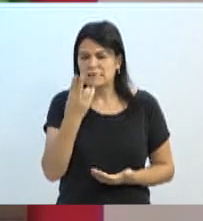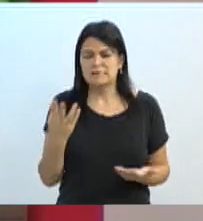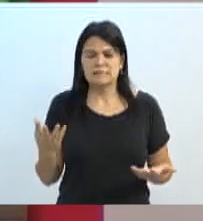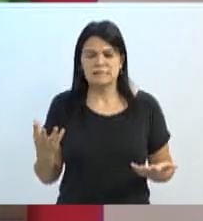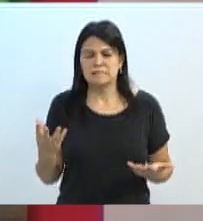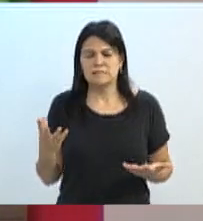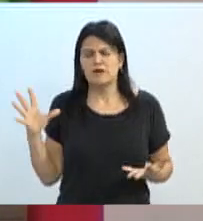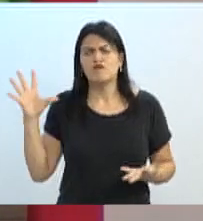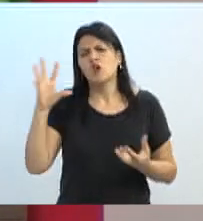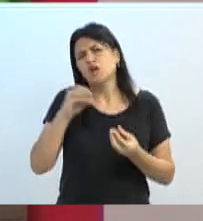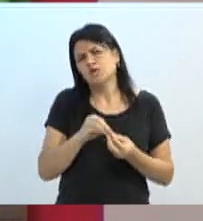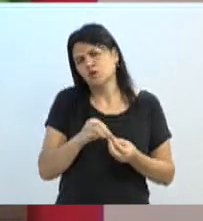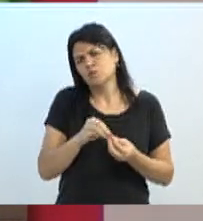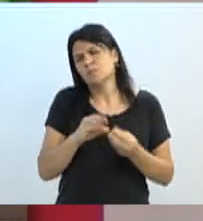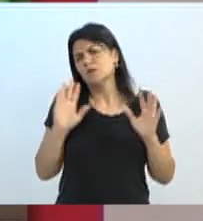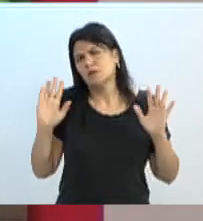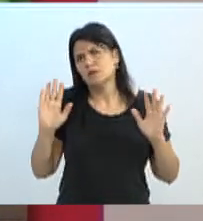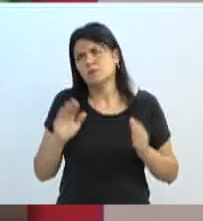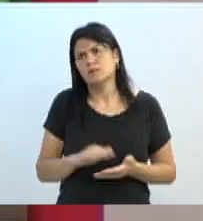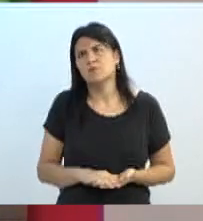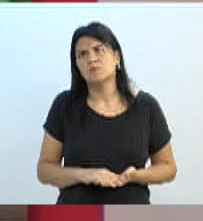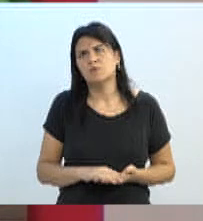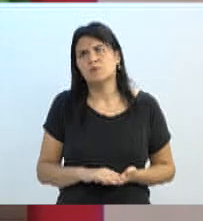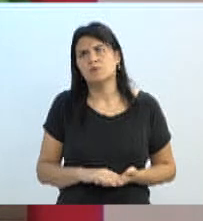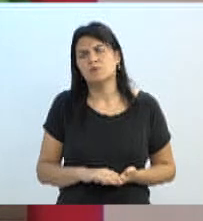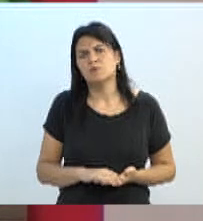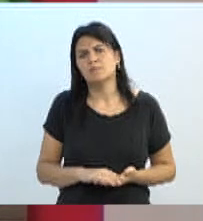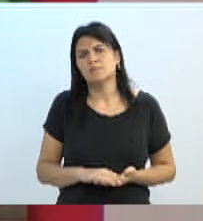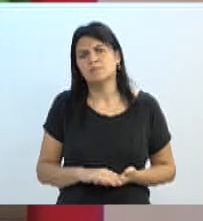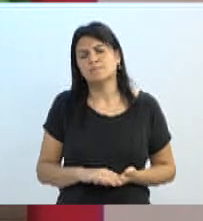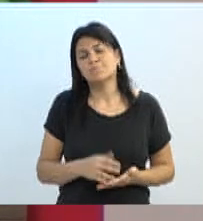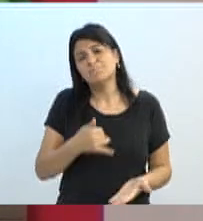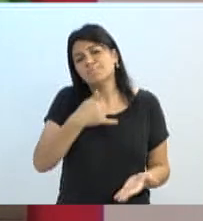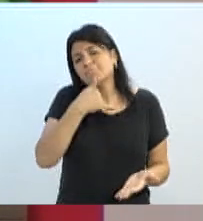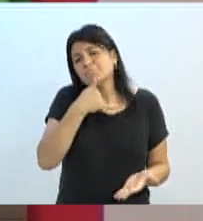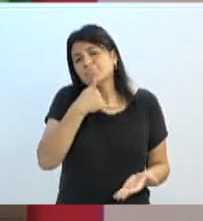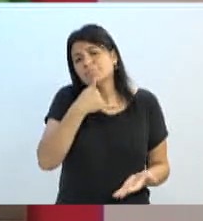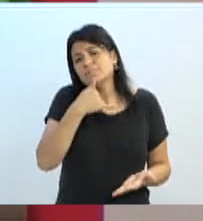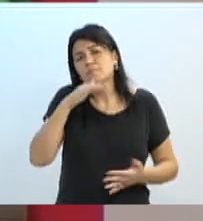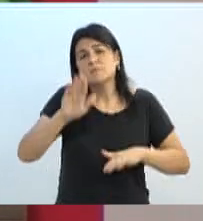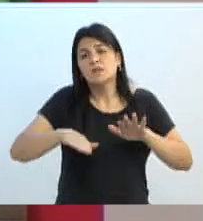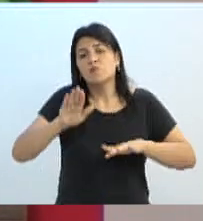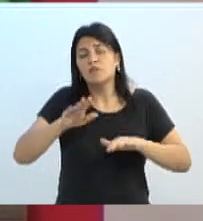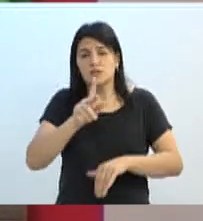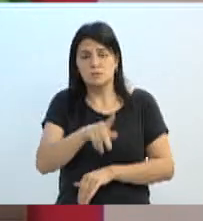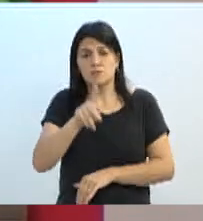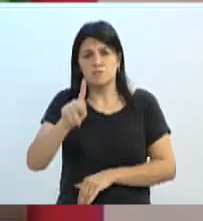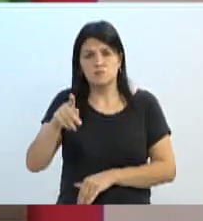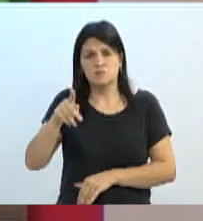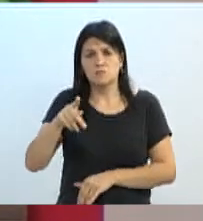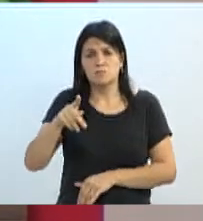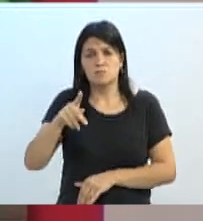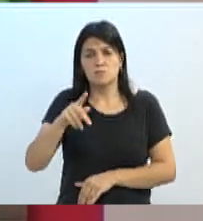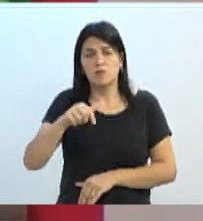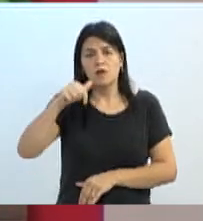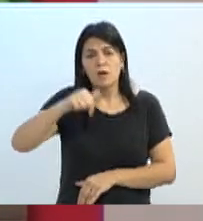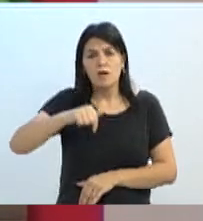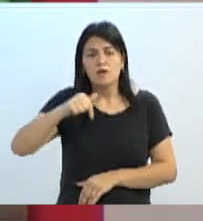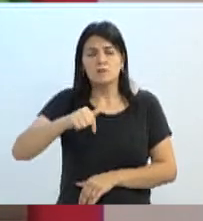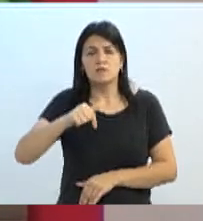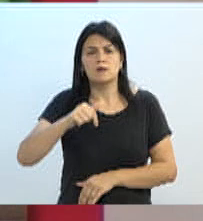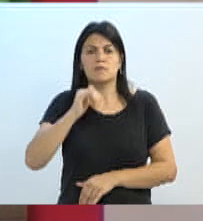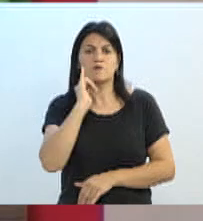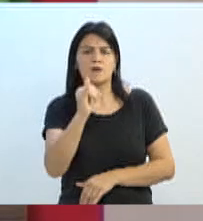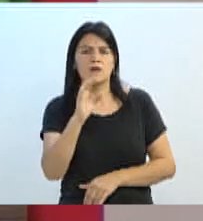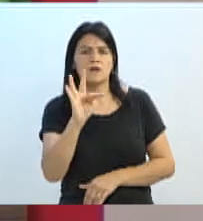vou resumir aqui apenas dizendo que é uma pena, talvez sejam professores os que vieram aqui e falaram e saudaram com todes.